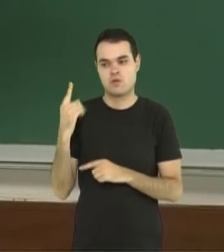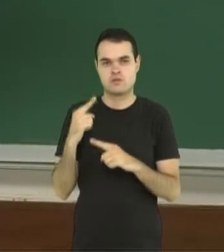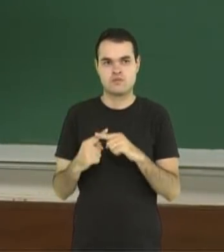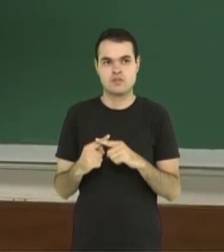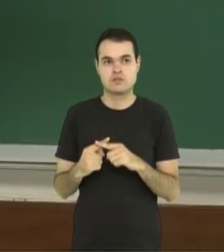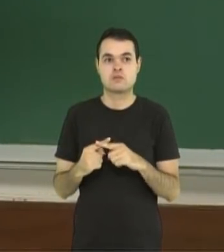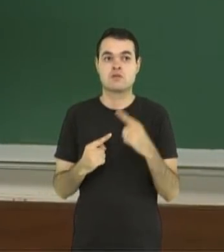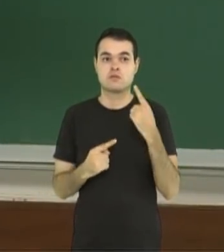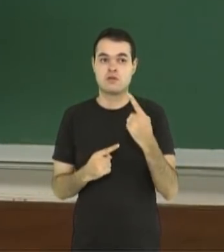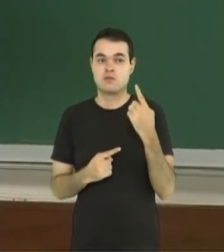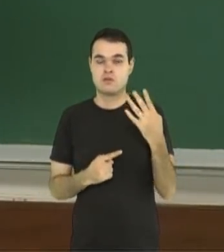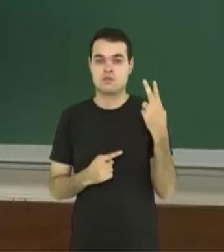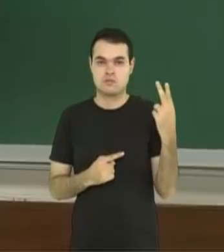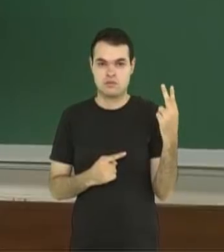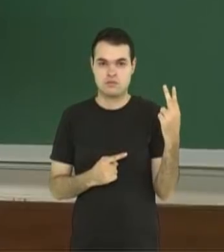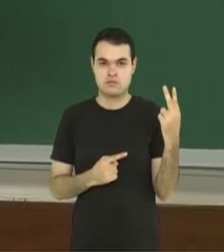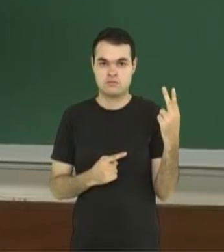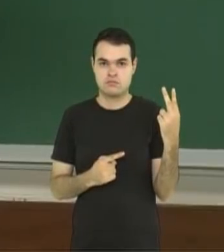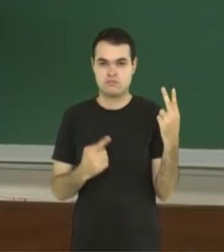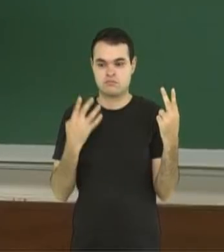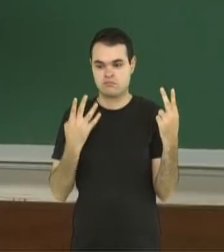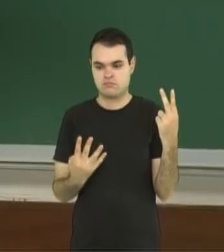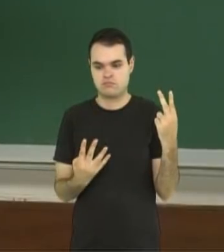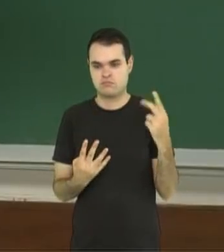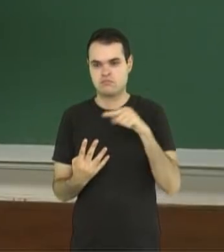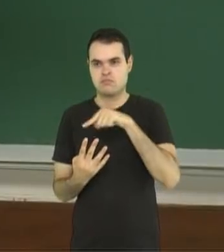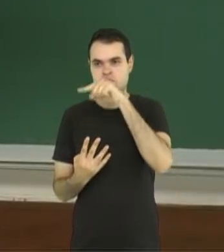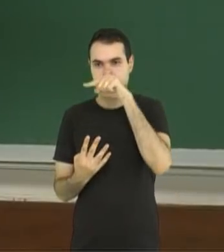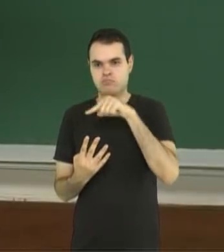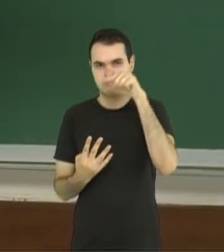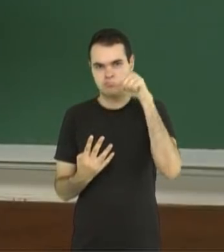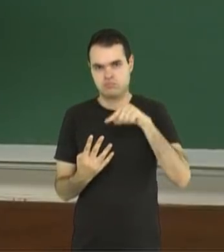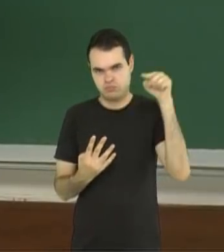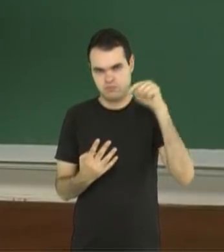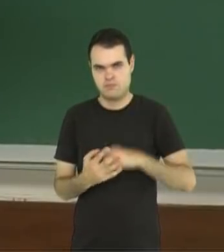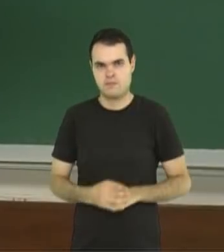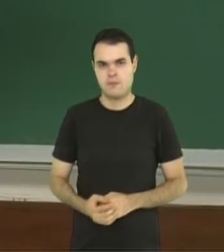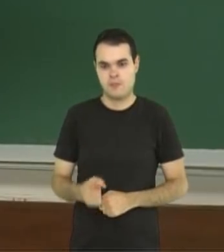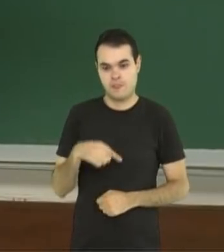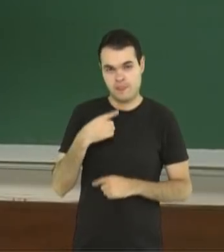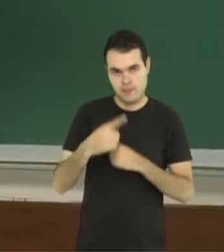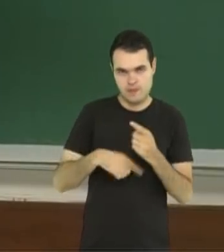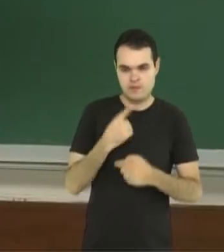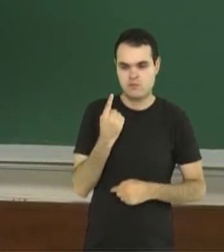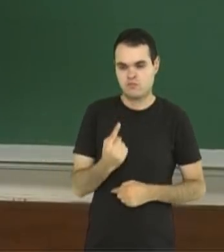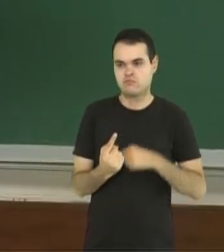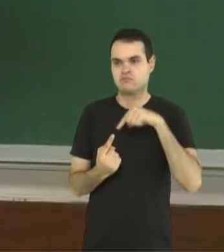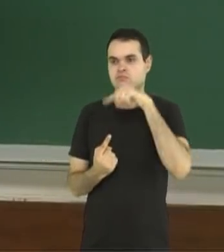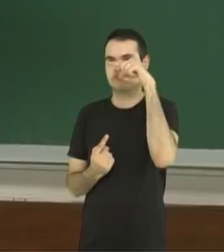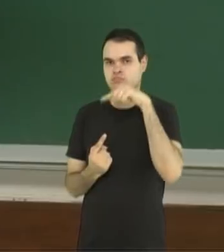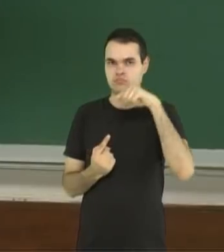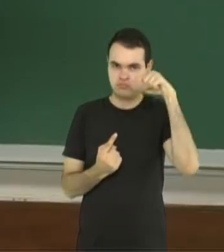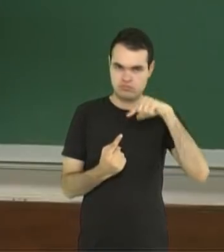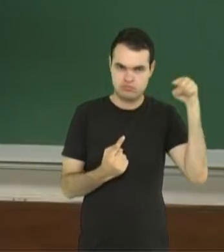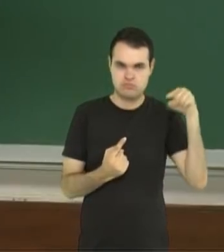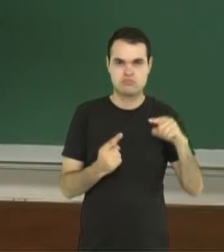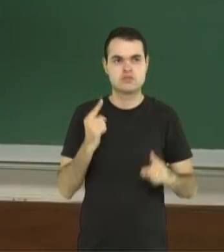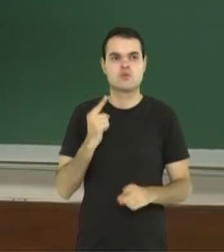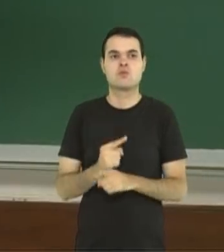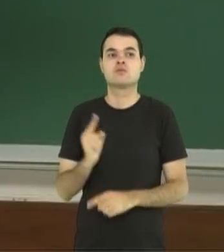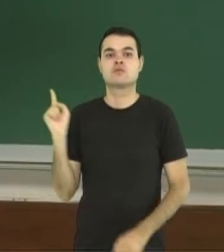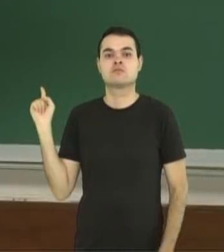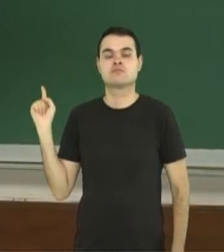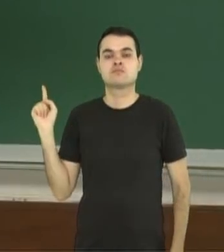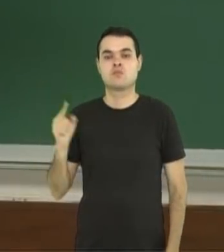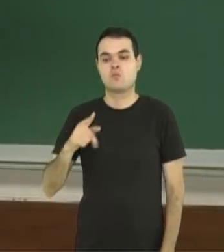o 142. E terá esse resultado aqui. Depois eu vou fazer 1 vezes 142. Aí eu terei o resultado e vou encontrar quem?